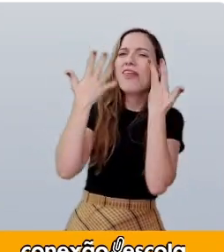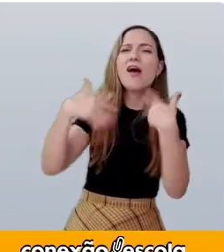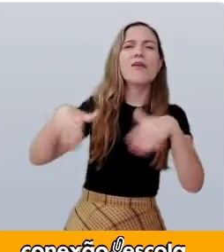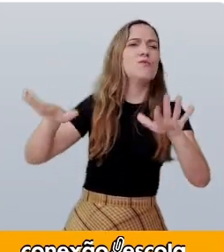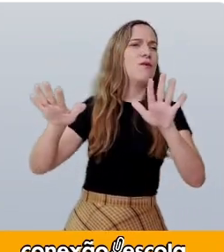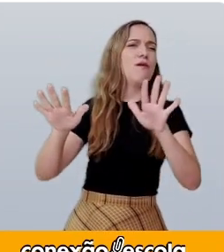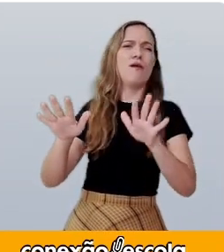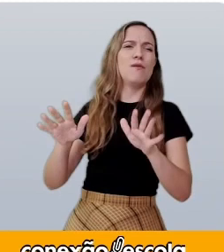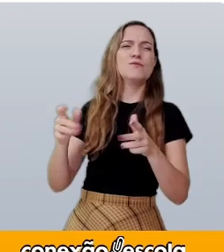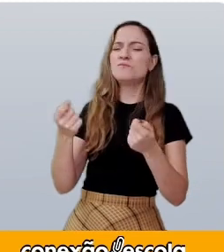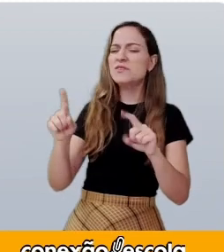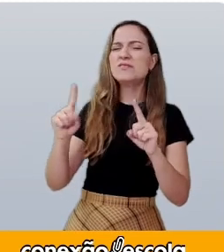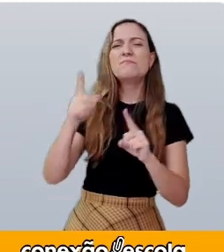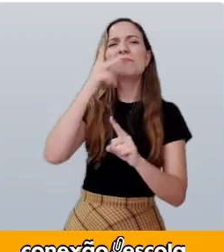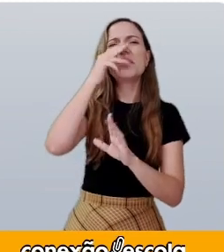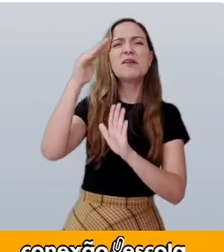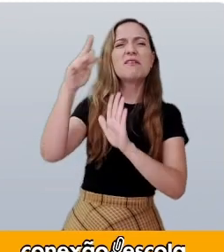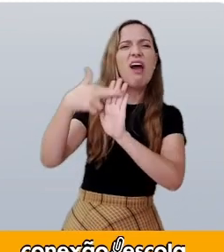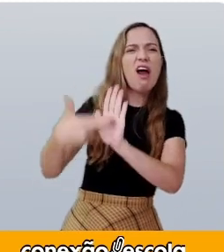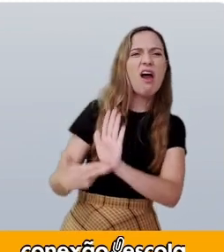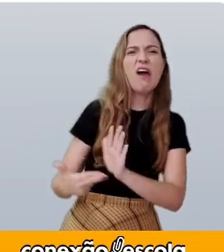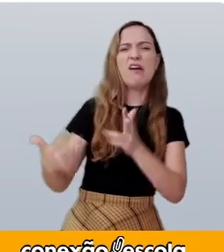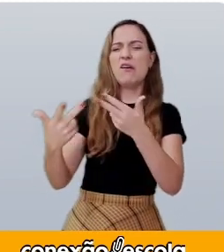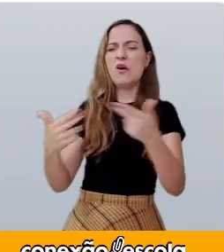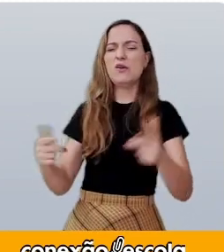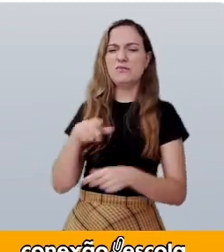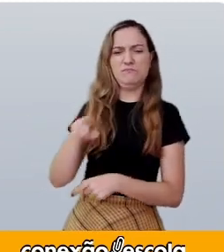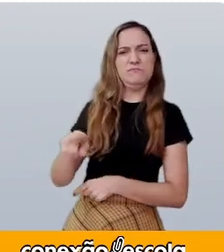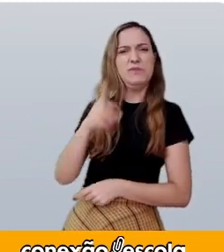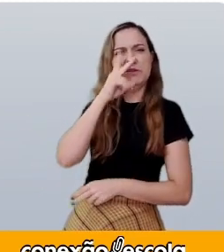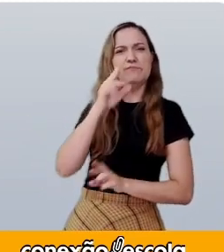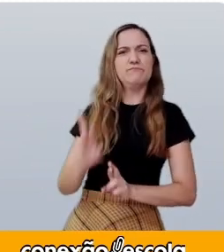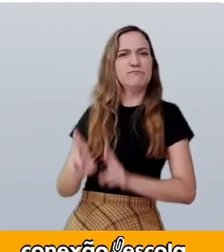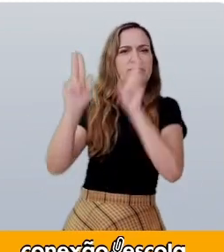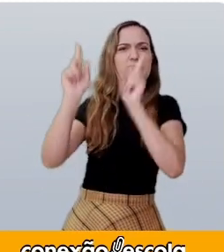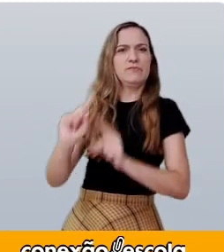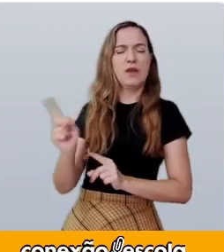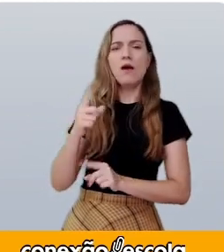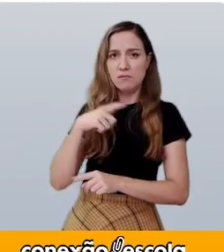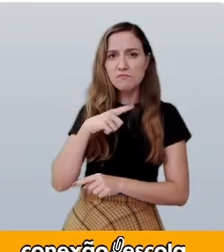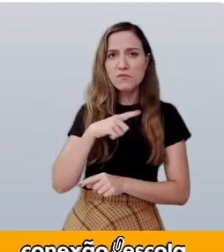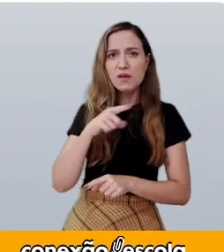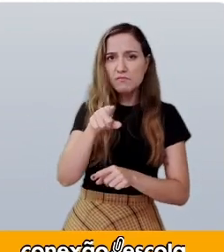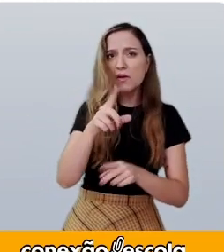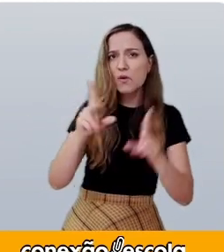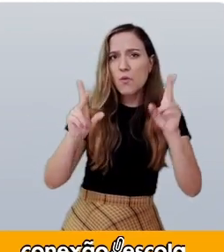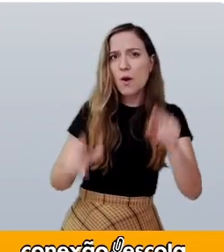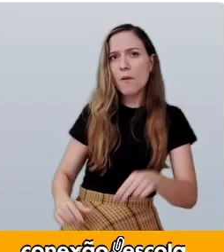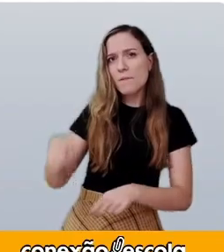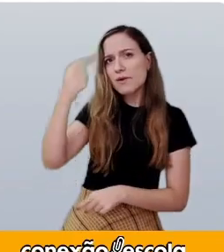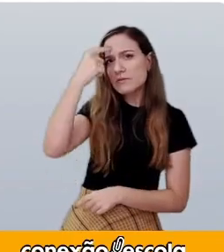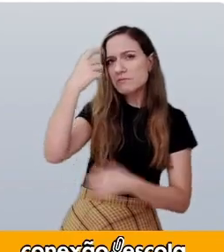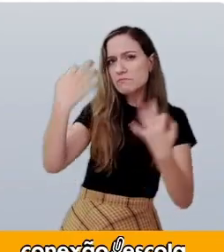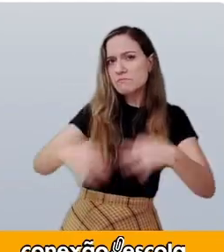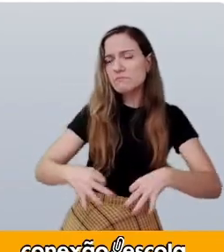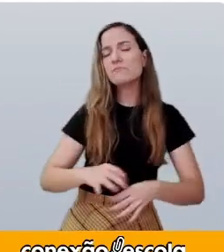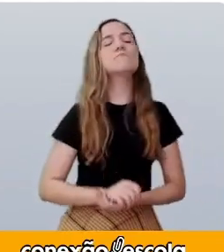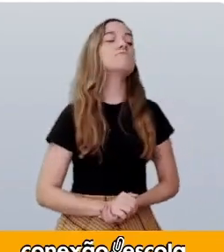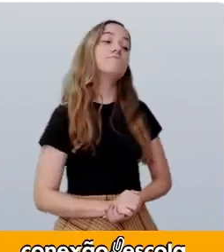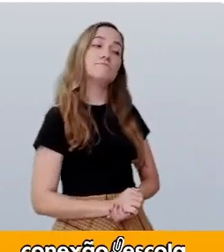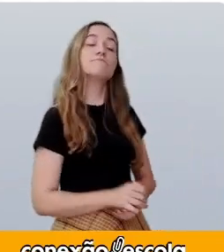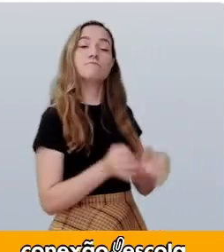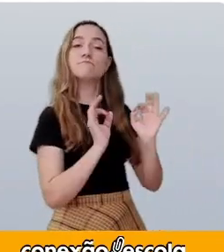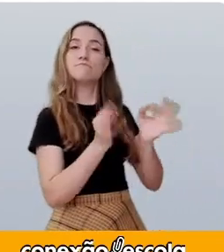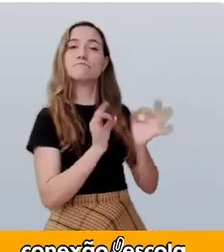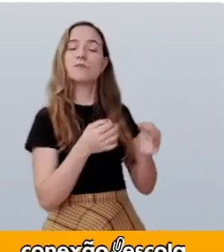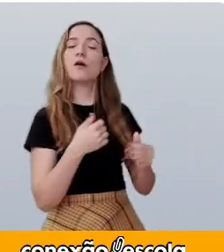coisa tati-bitate, nem parecer que ela é diferente. É assim que você seguiu ao longo do tempo, nessa carreira literária? É verdade. Eu acho